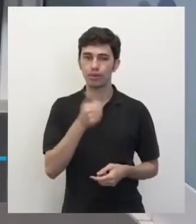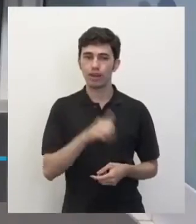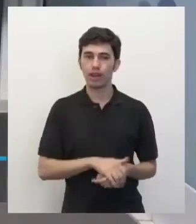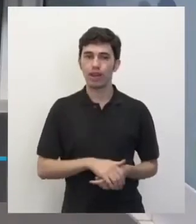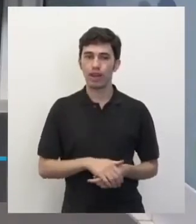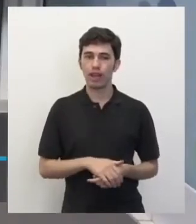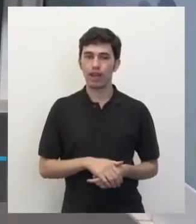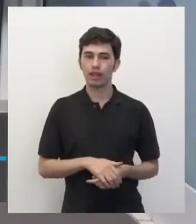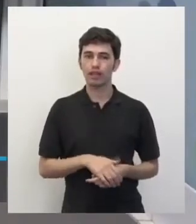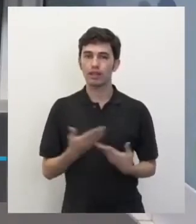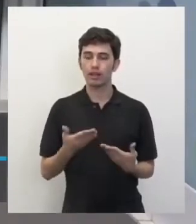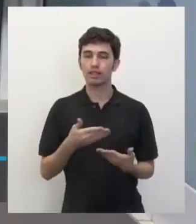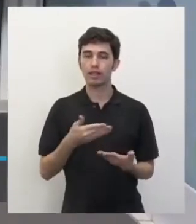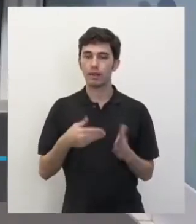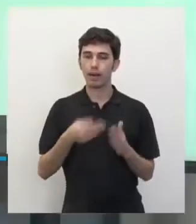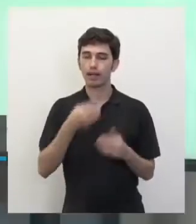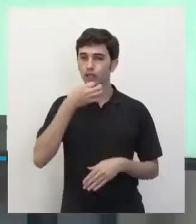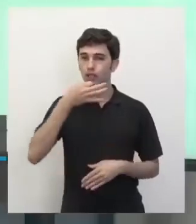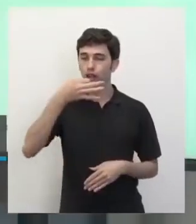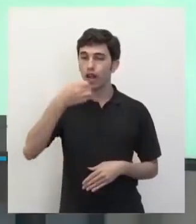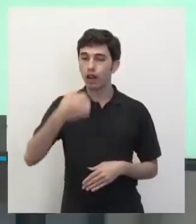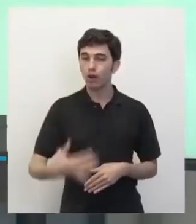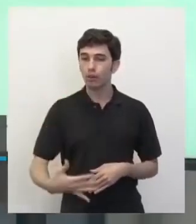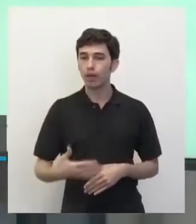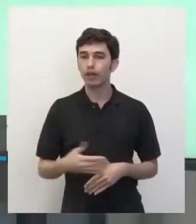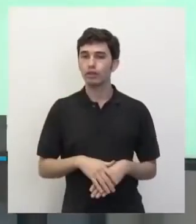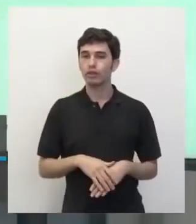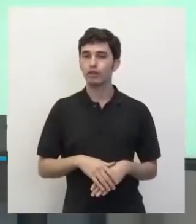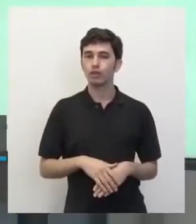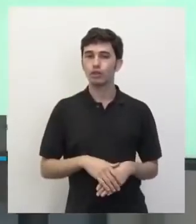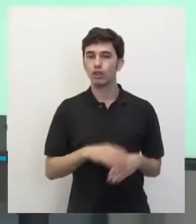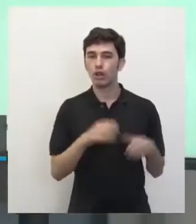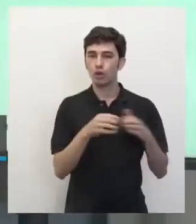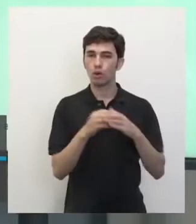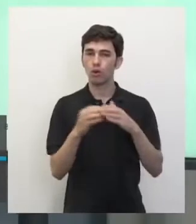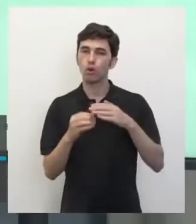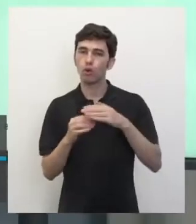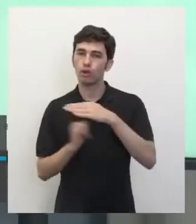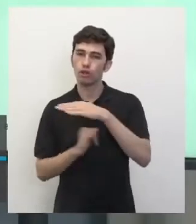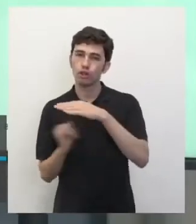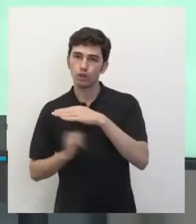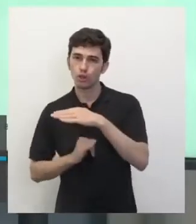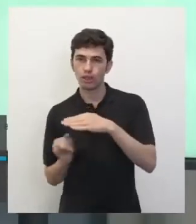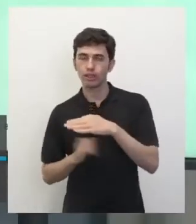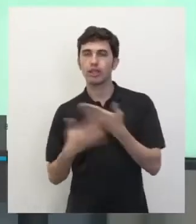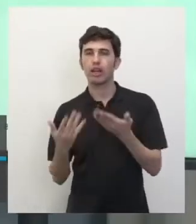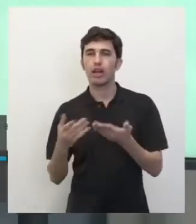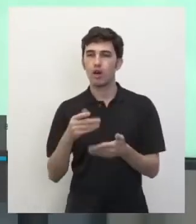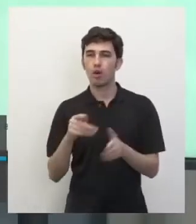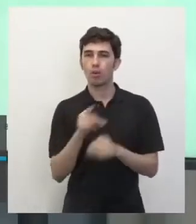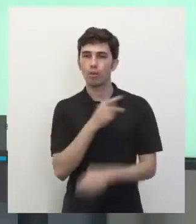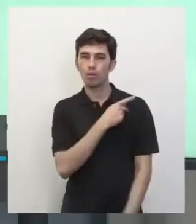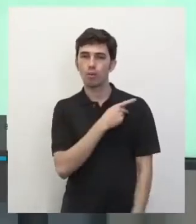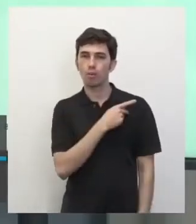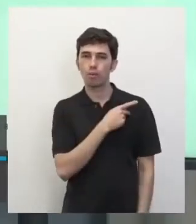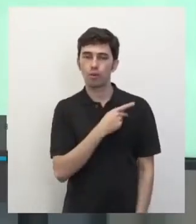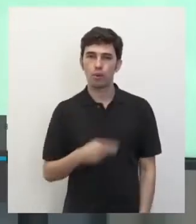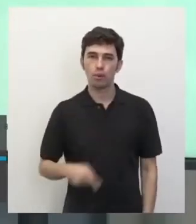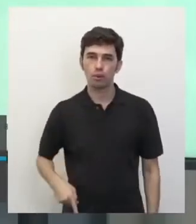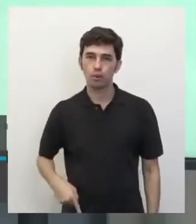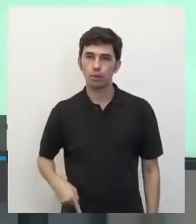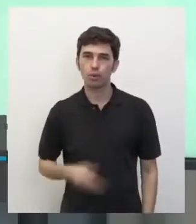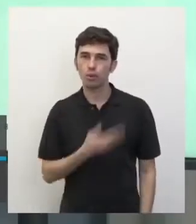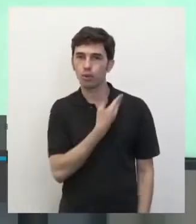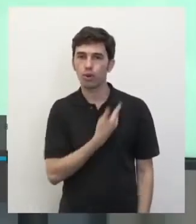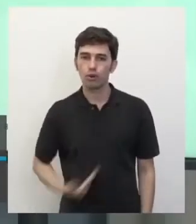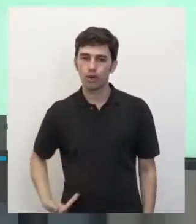parte de argumento de autoridade, de algum órgão público, órgão federal, né, que tem, assim, que eu falei para eles do embasamento, eles utilizaram muito